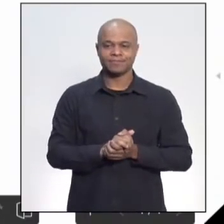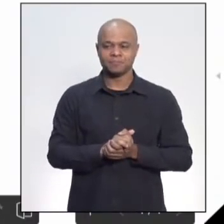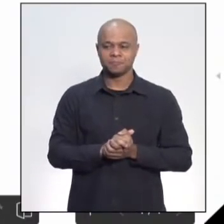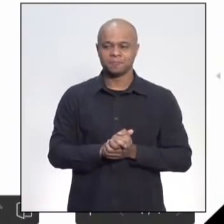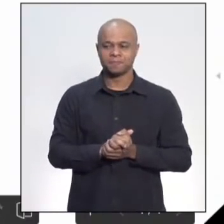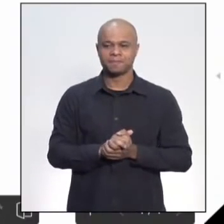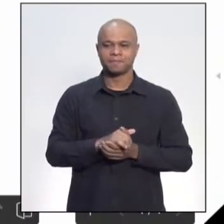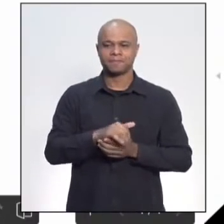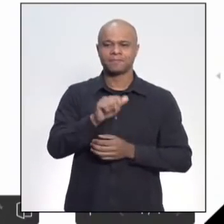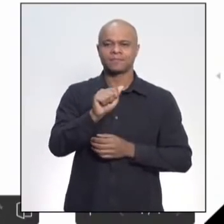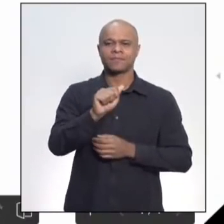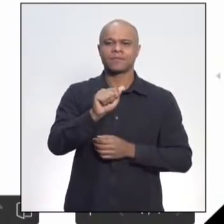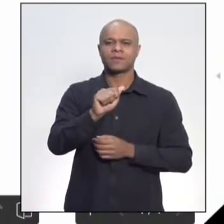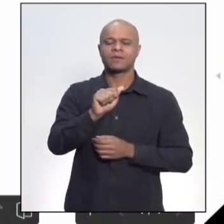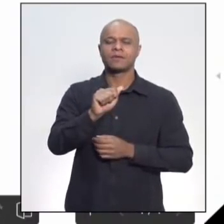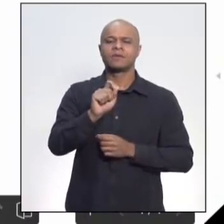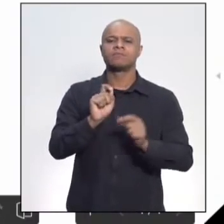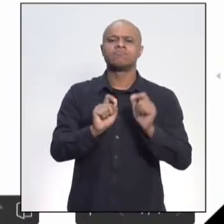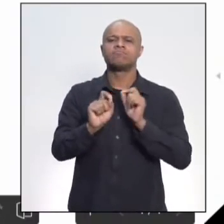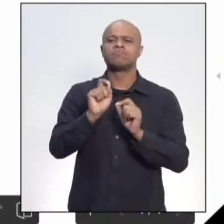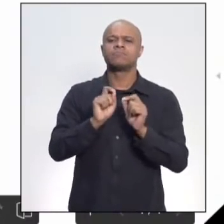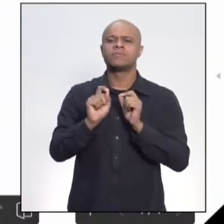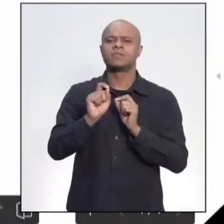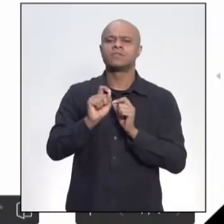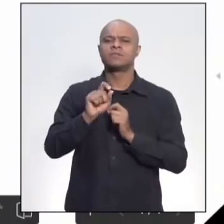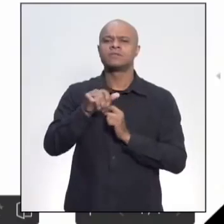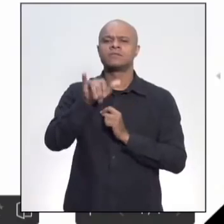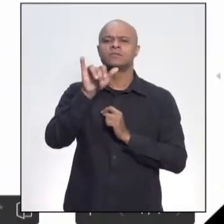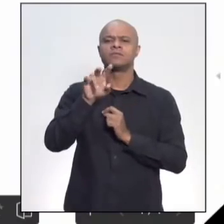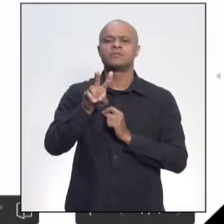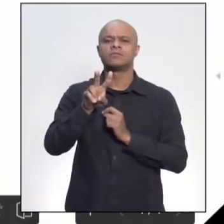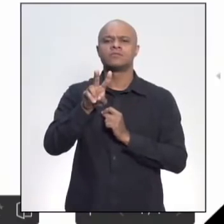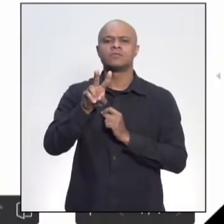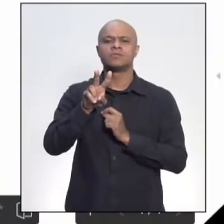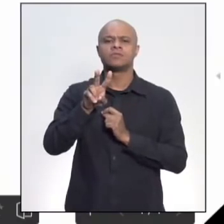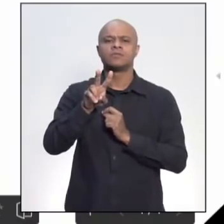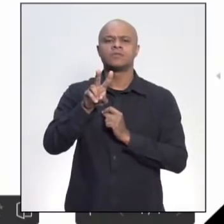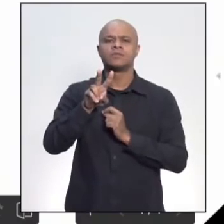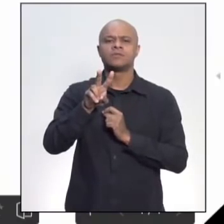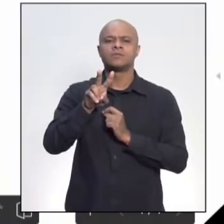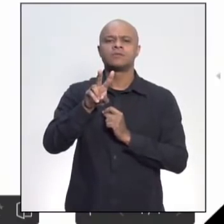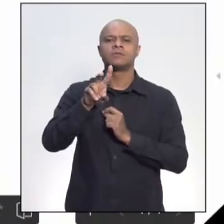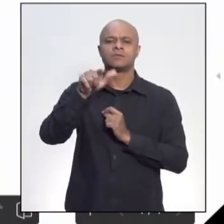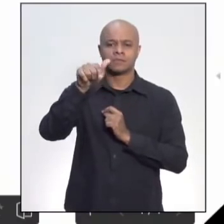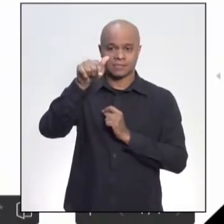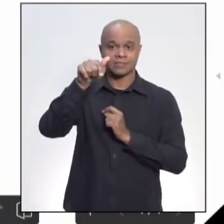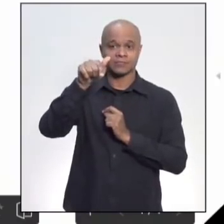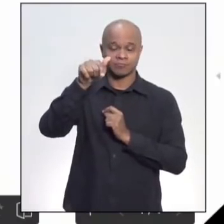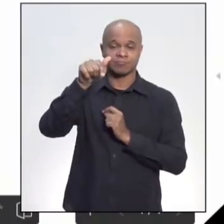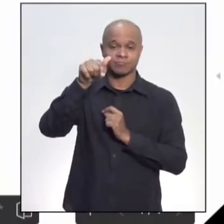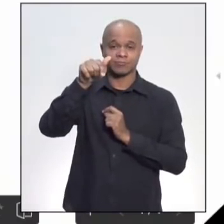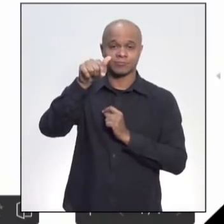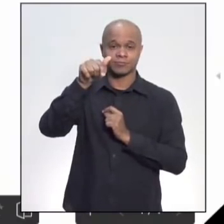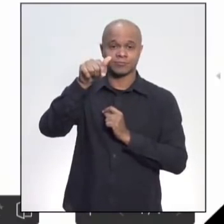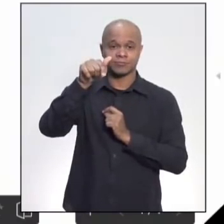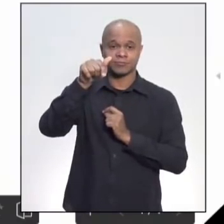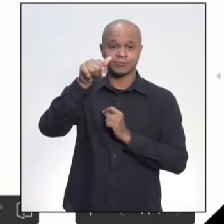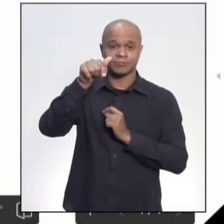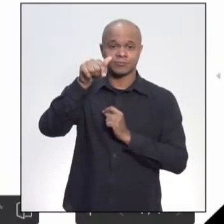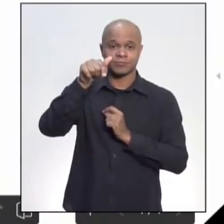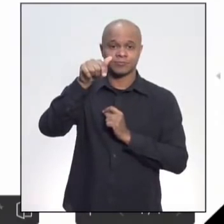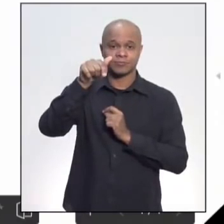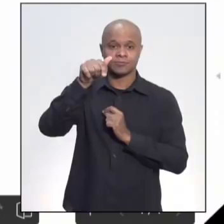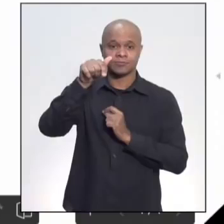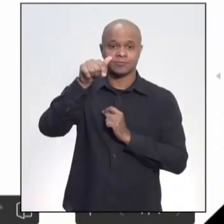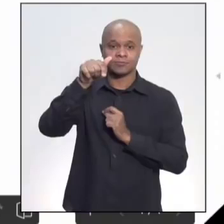vai ser... Quem é o meu y2 olhando no gráfico? É o número 7. Quem é o meu y1 é o número 5. Então,